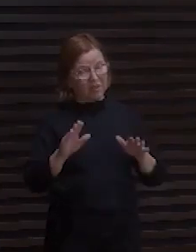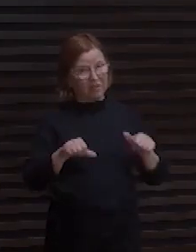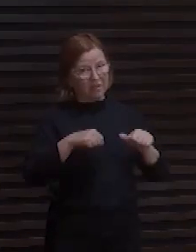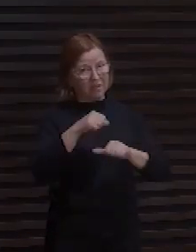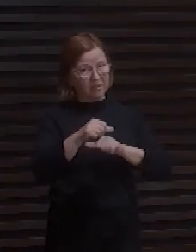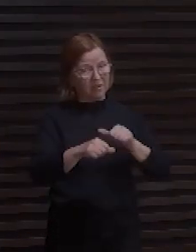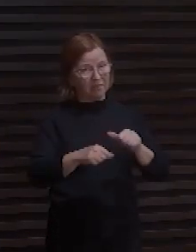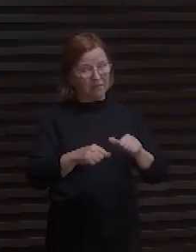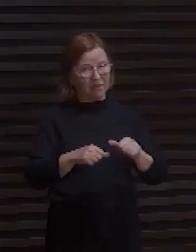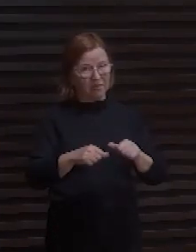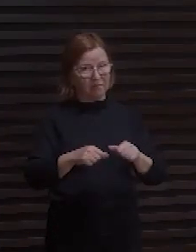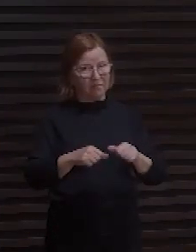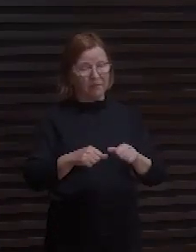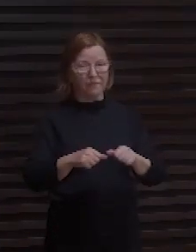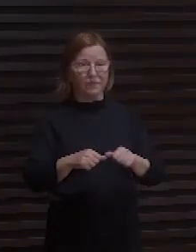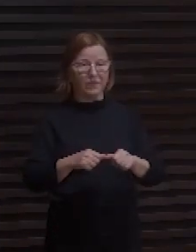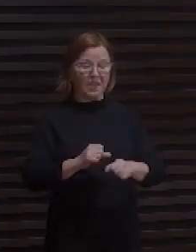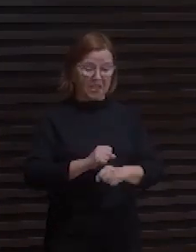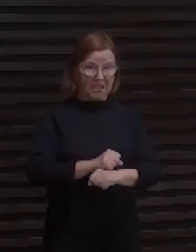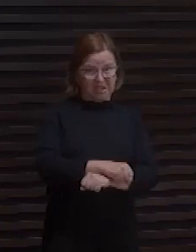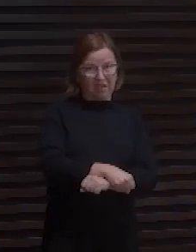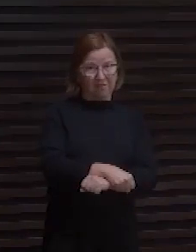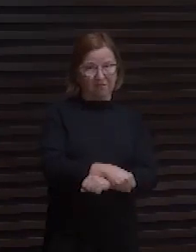e este hábito nos escravizar.